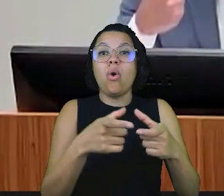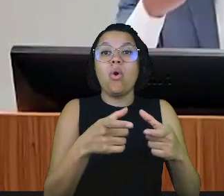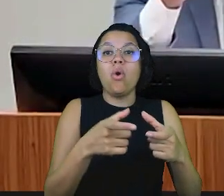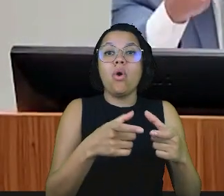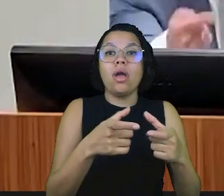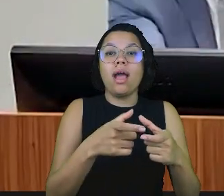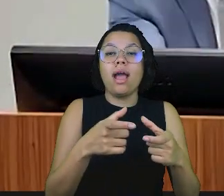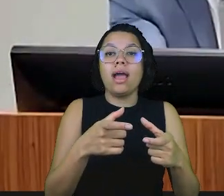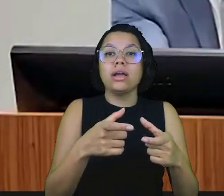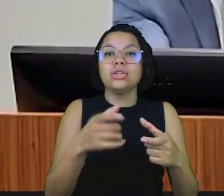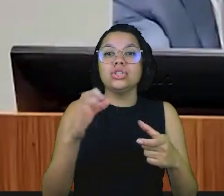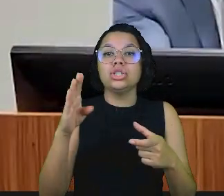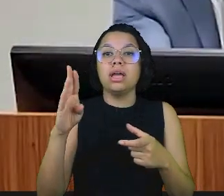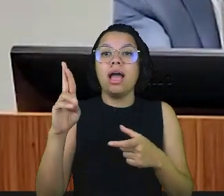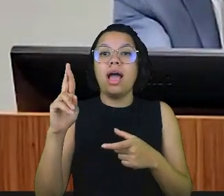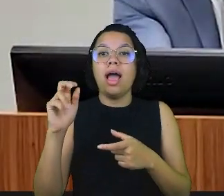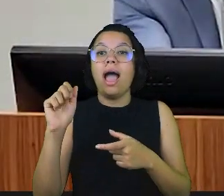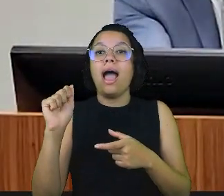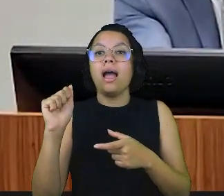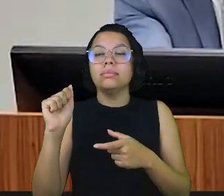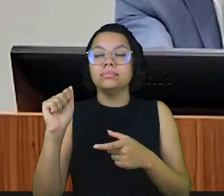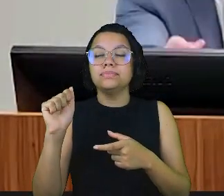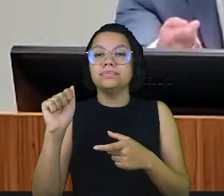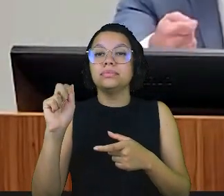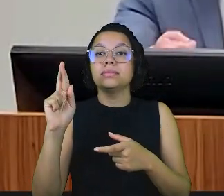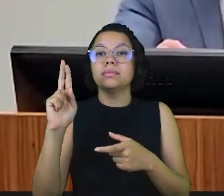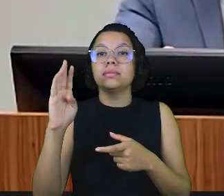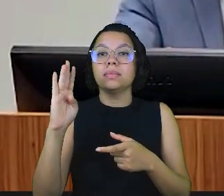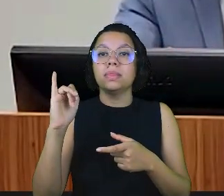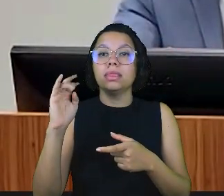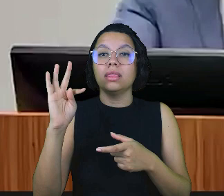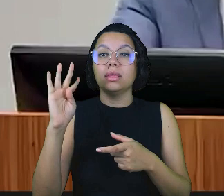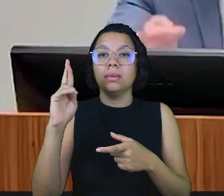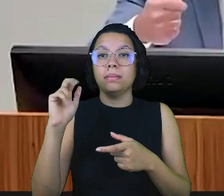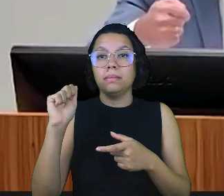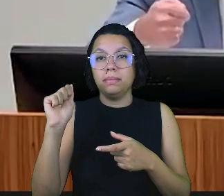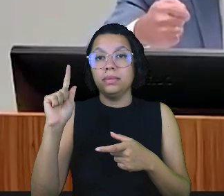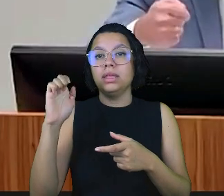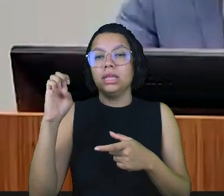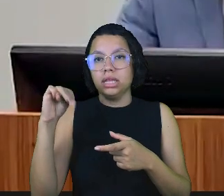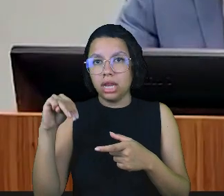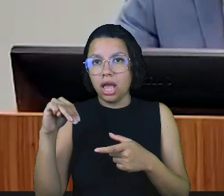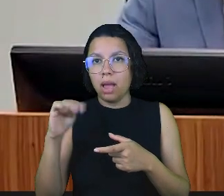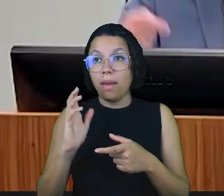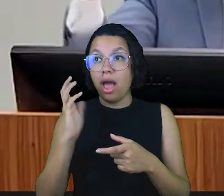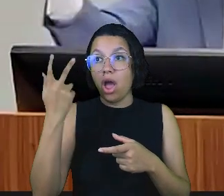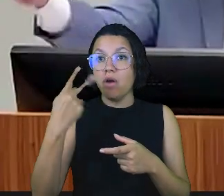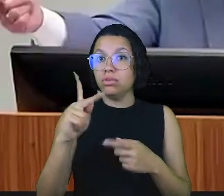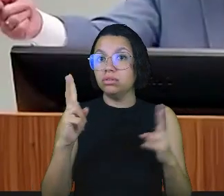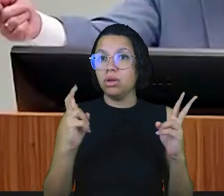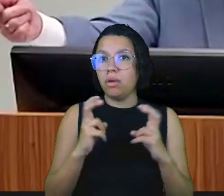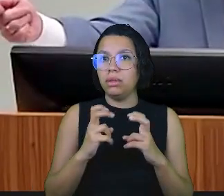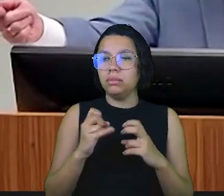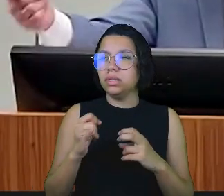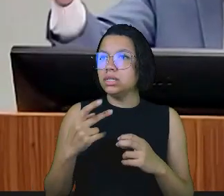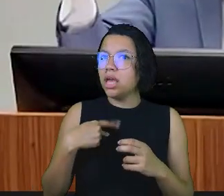nós não damos confiança ao jurisdicionado na solução de questões tributárias,